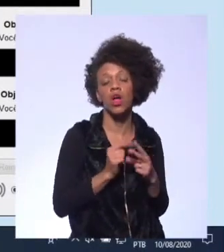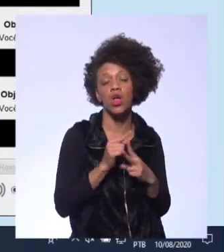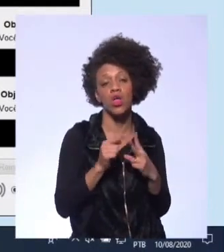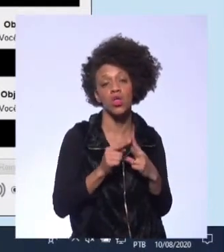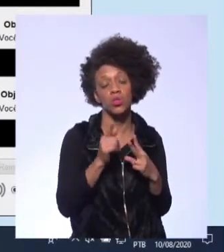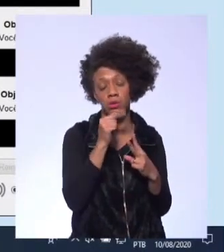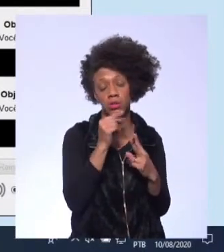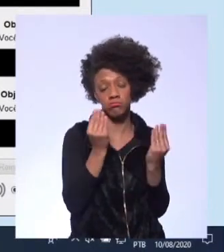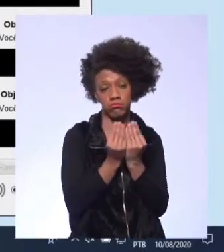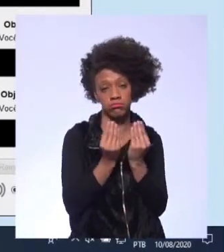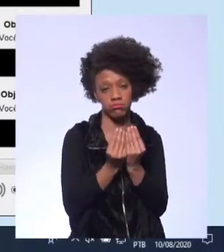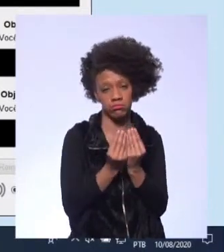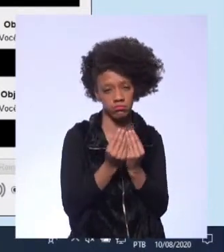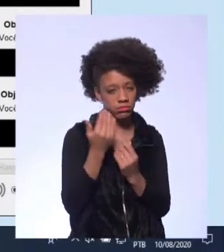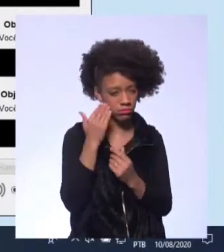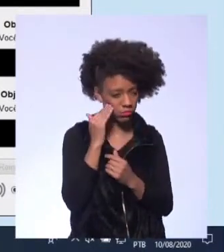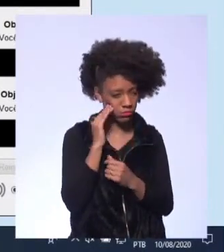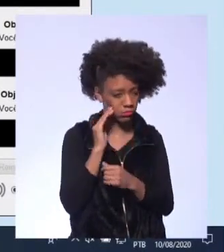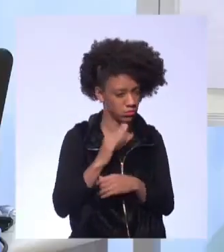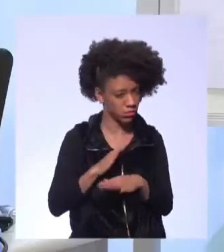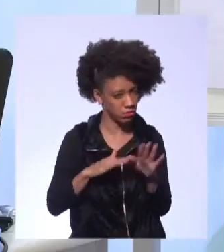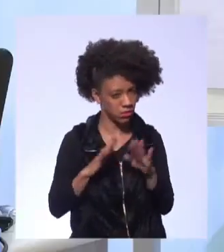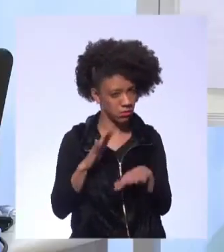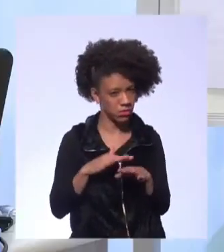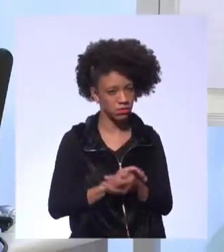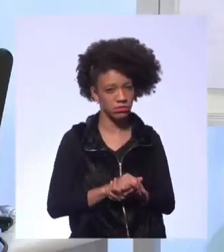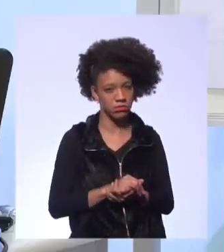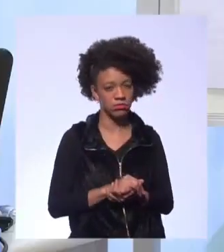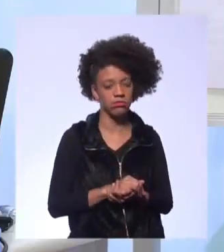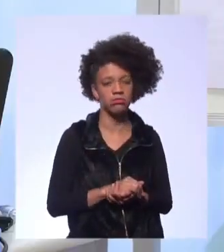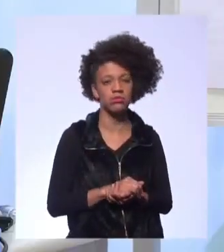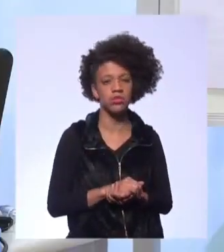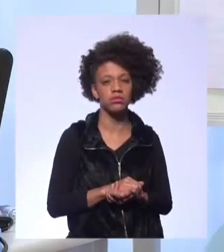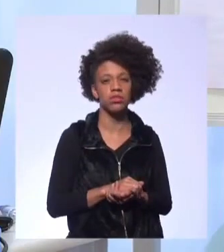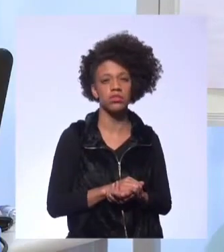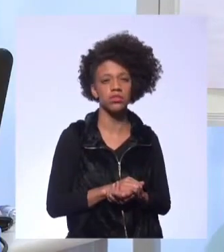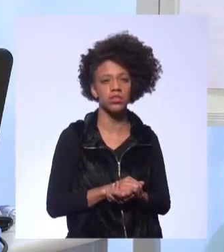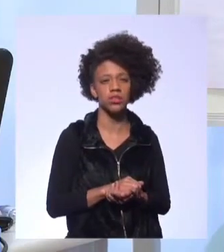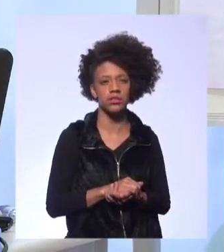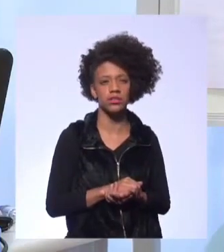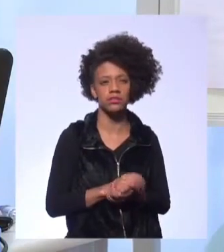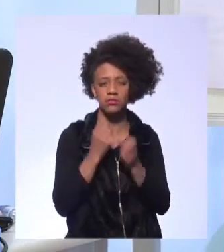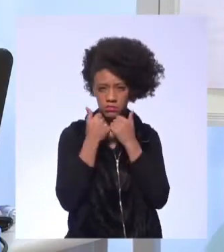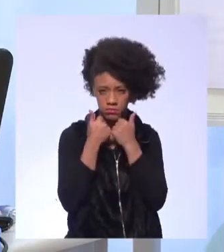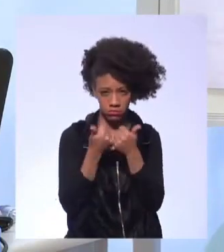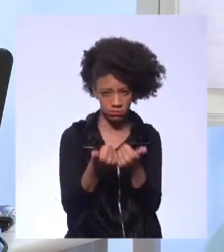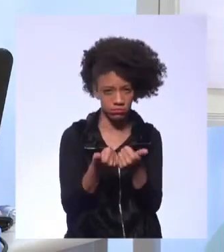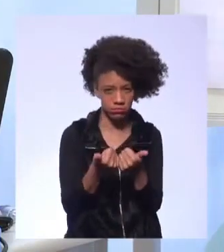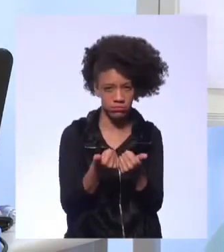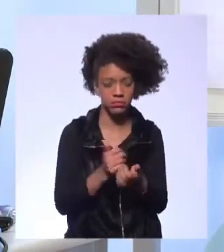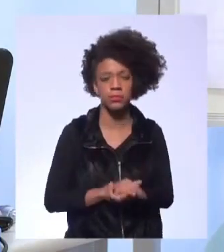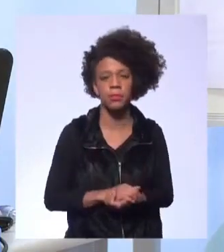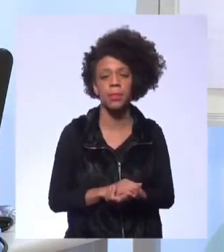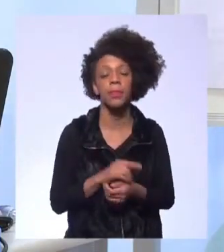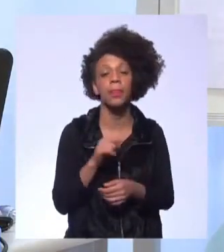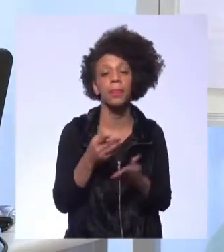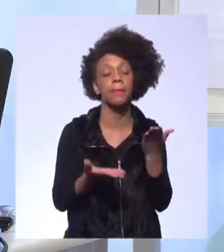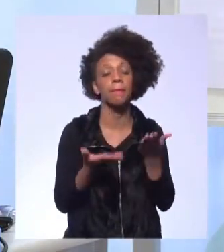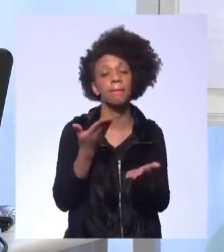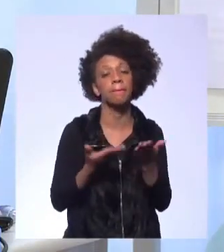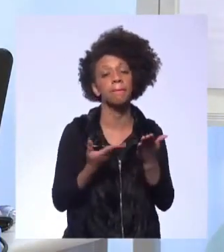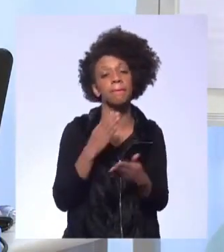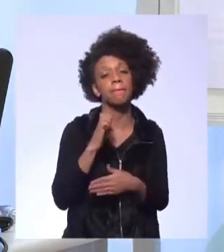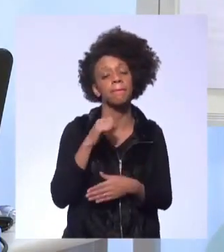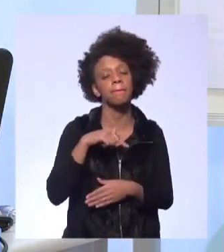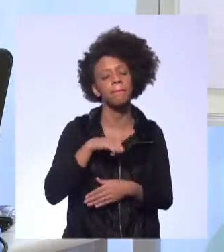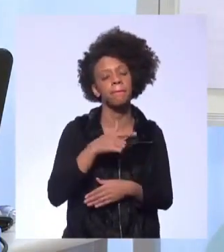água. Deu pegar a ideia, mais ou menos? Podemos voltar lá? Tudo bem, pessoal? Deu pegar a ideia? Isso que é o balanceamento de equação, só para